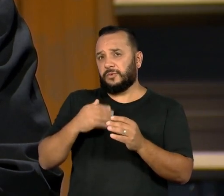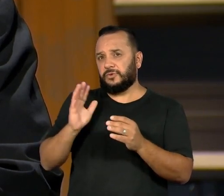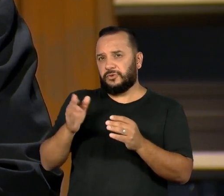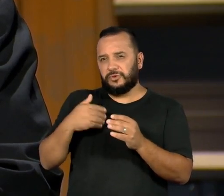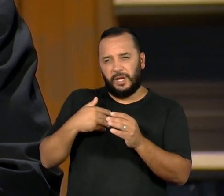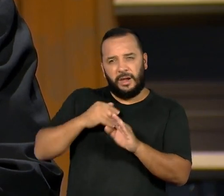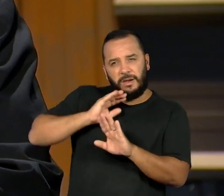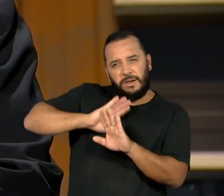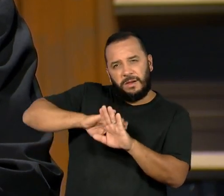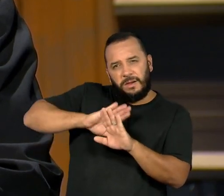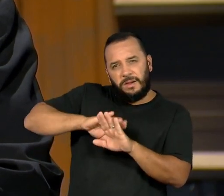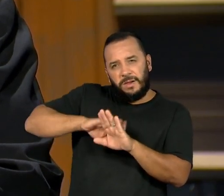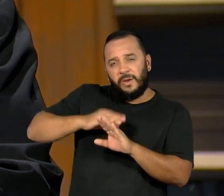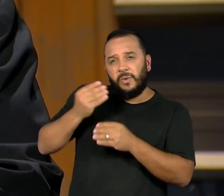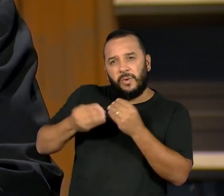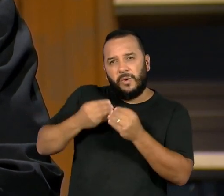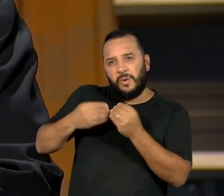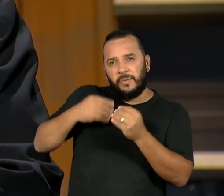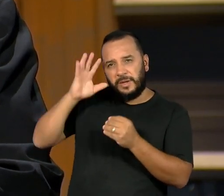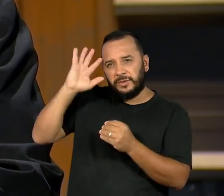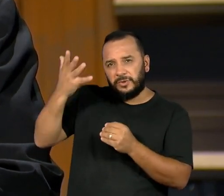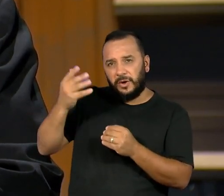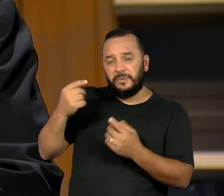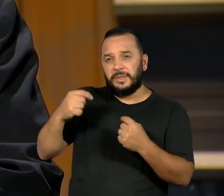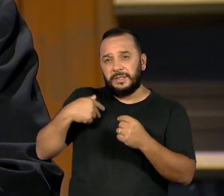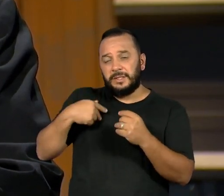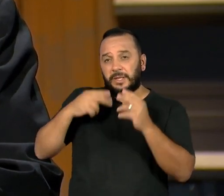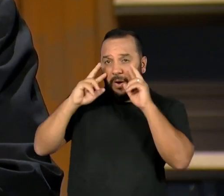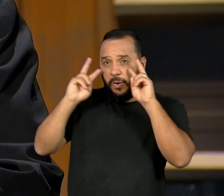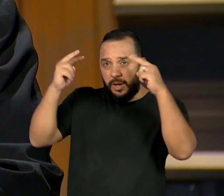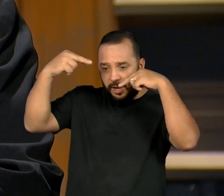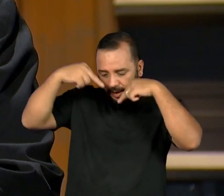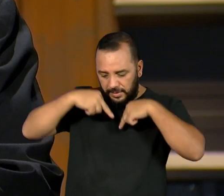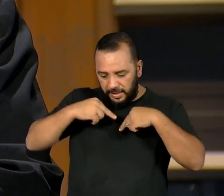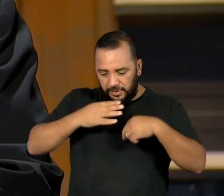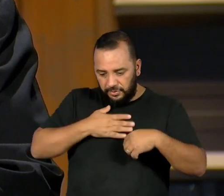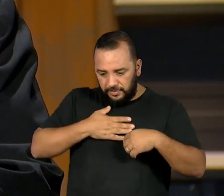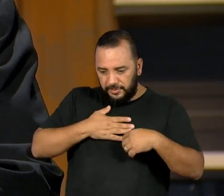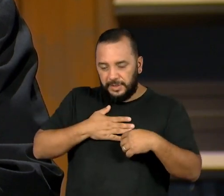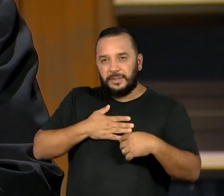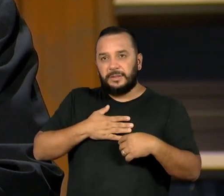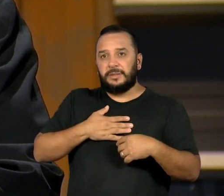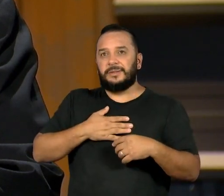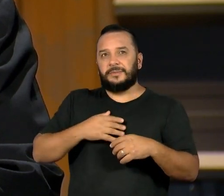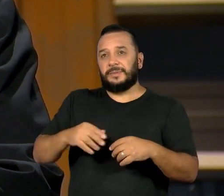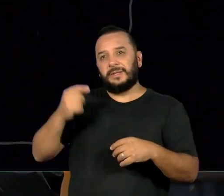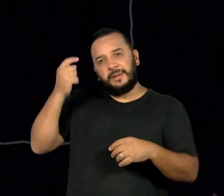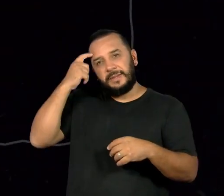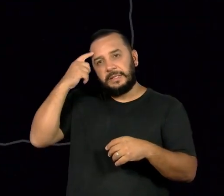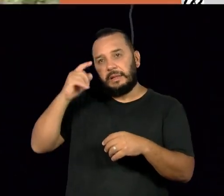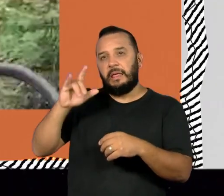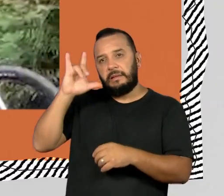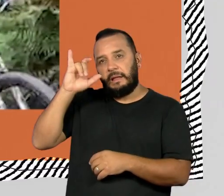sombrio. Né? Então, olhar mais para dentro e nem tanto para o mundo Instagram.